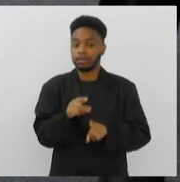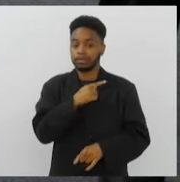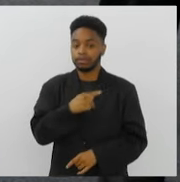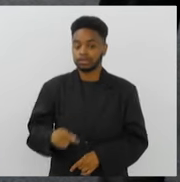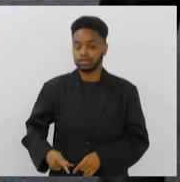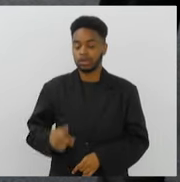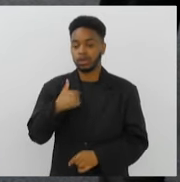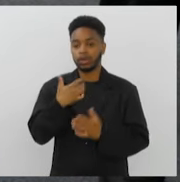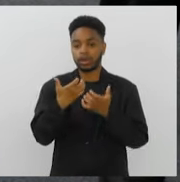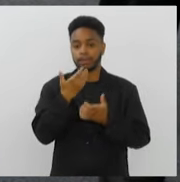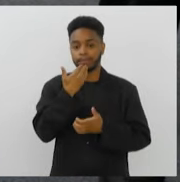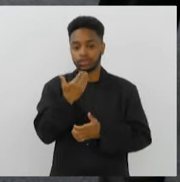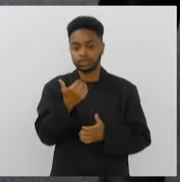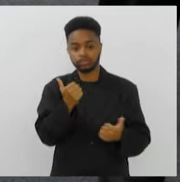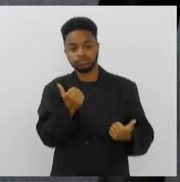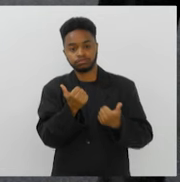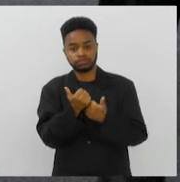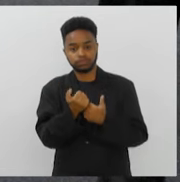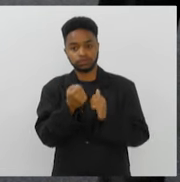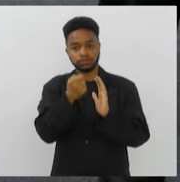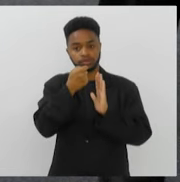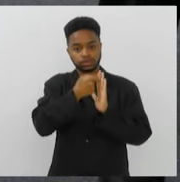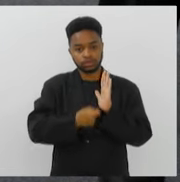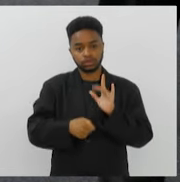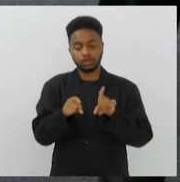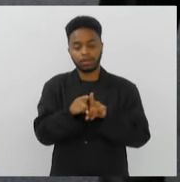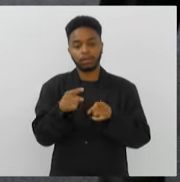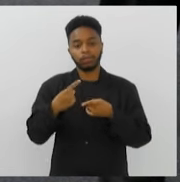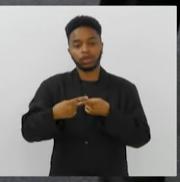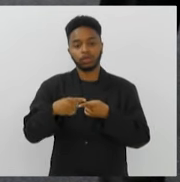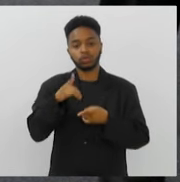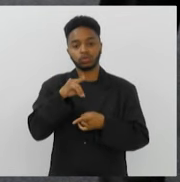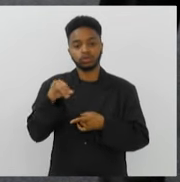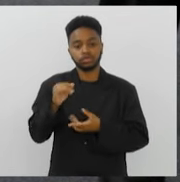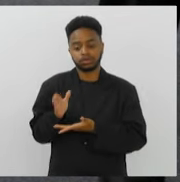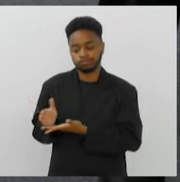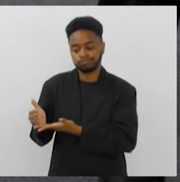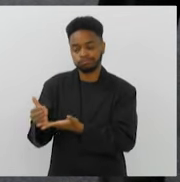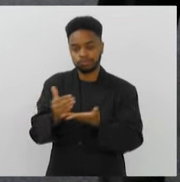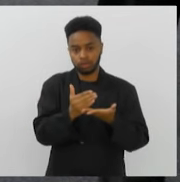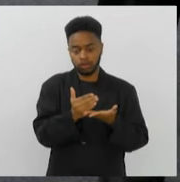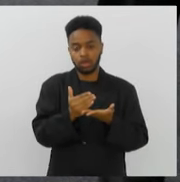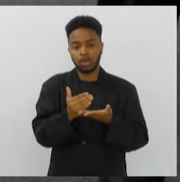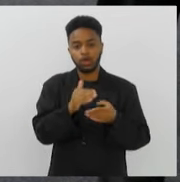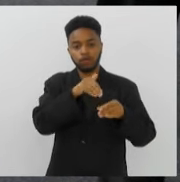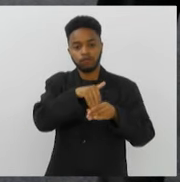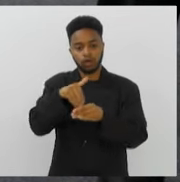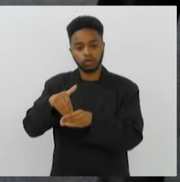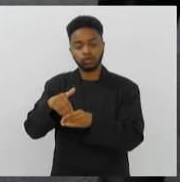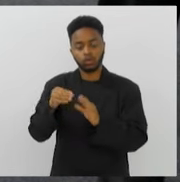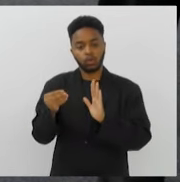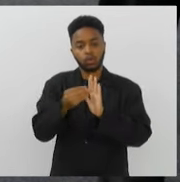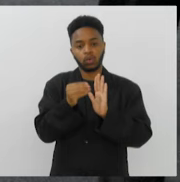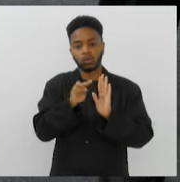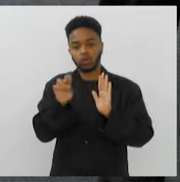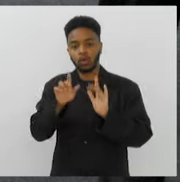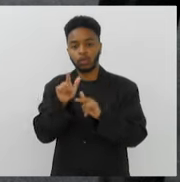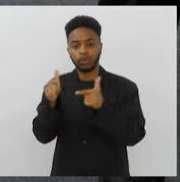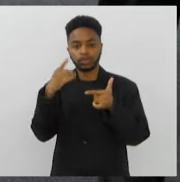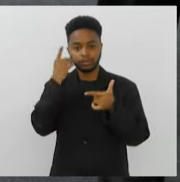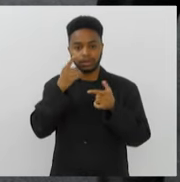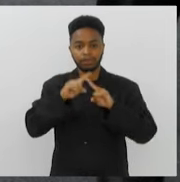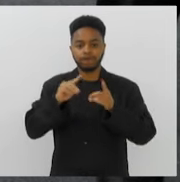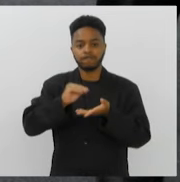de solicitar a coautoria também, porque no dia que se colheu os nomes, a bancada do pessoal foi toda, mas o meu nome não constou.